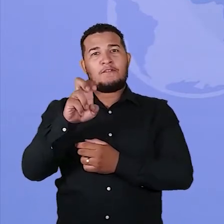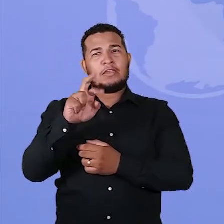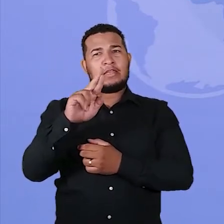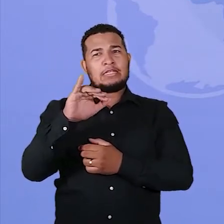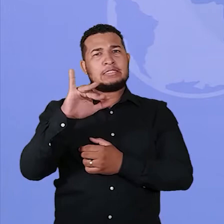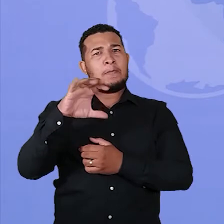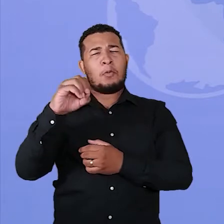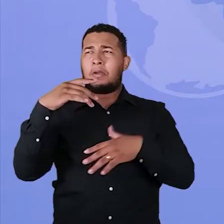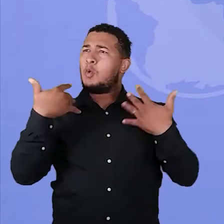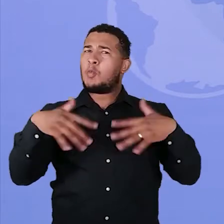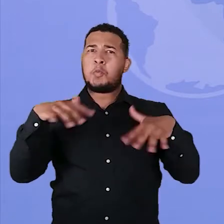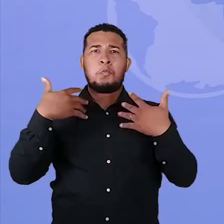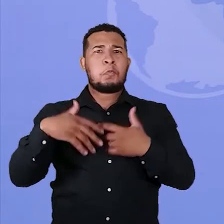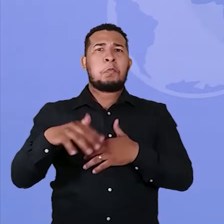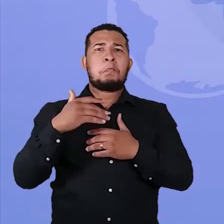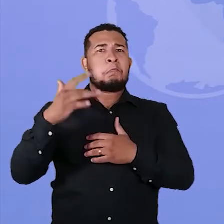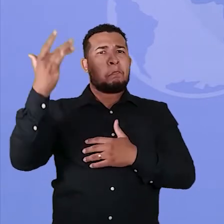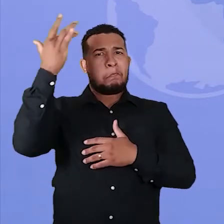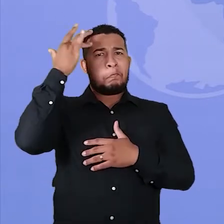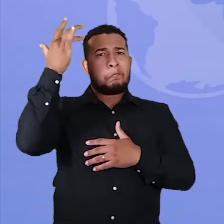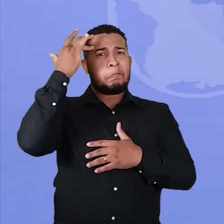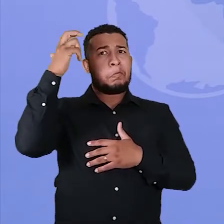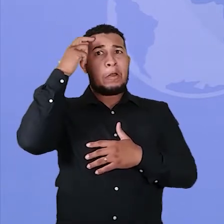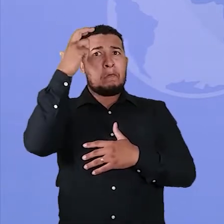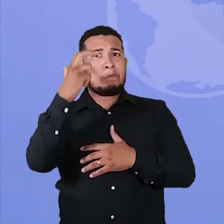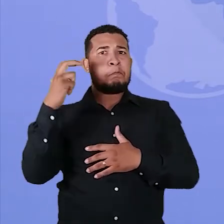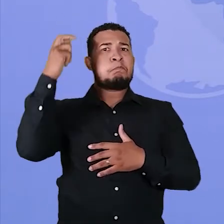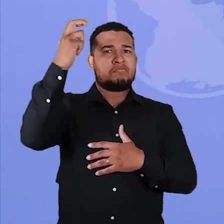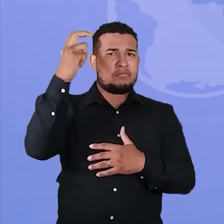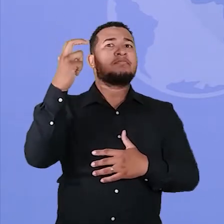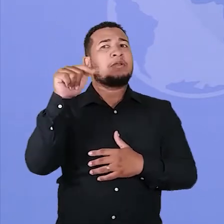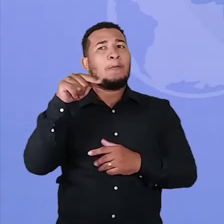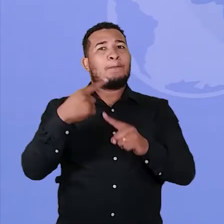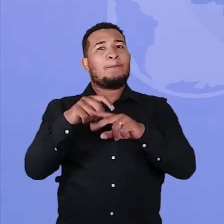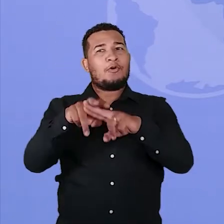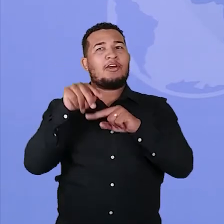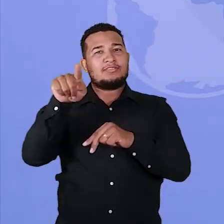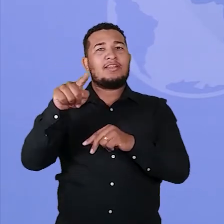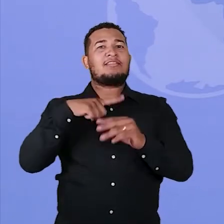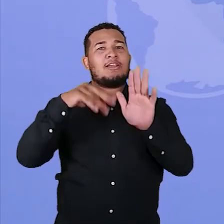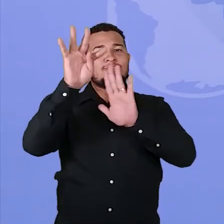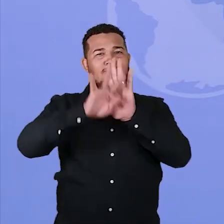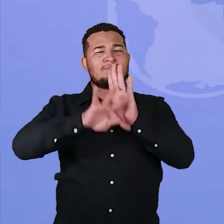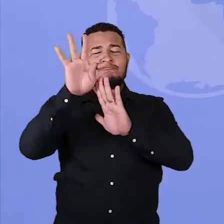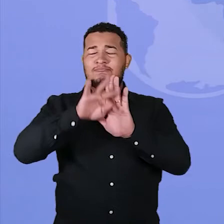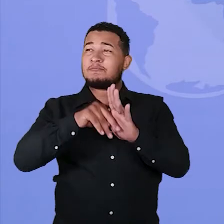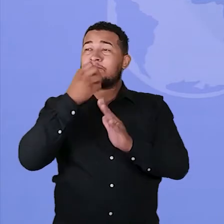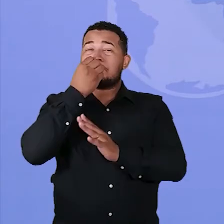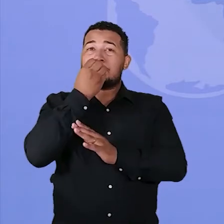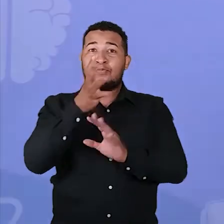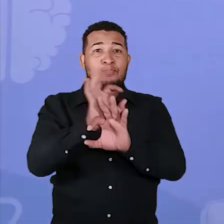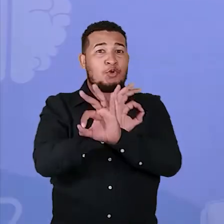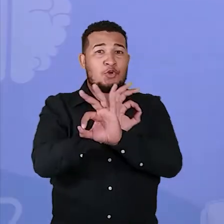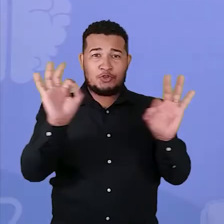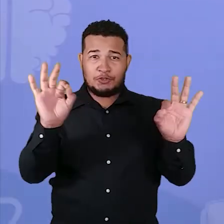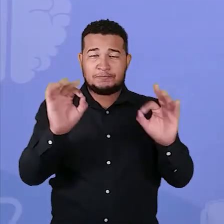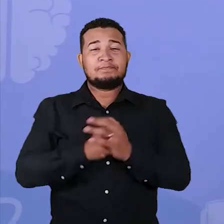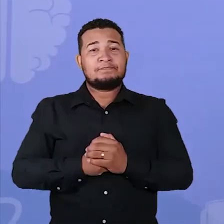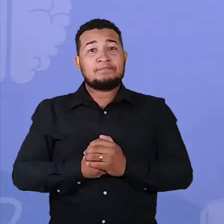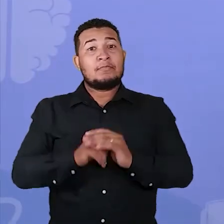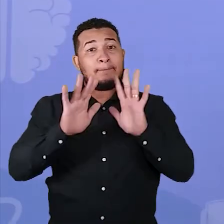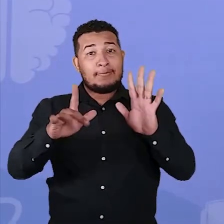se torna um gênio na hora que escreve esse texto e tantos outros. Os textos gerais do Veríssimo são muito bons.